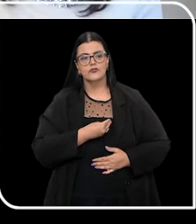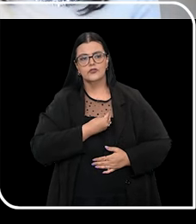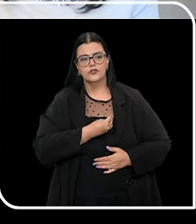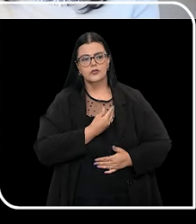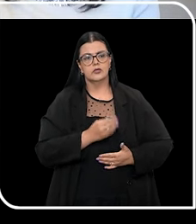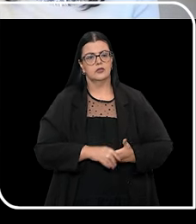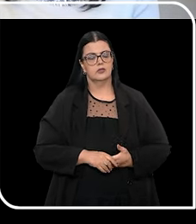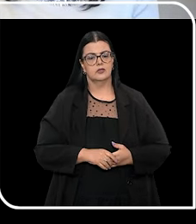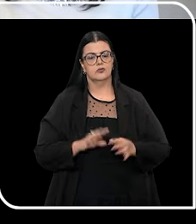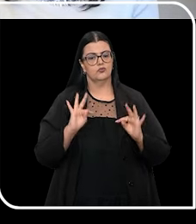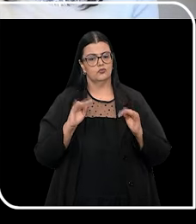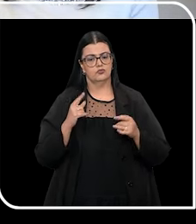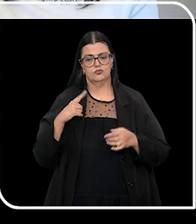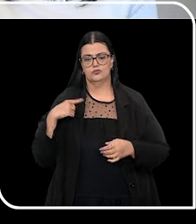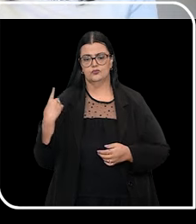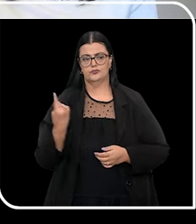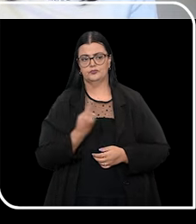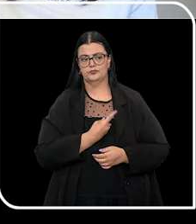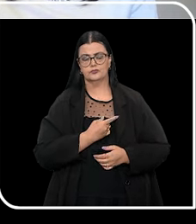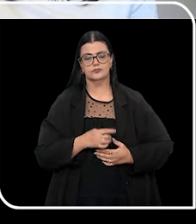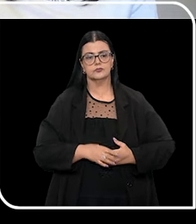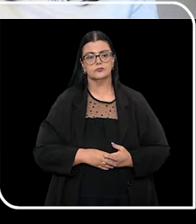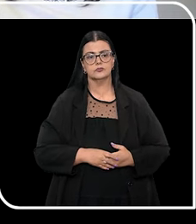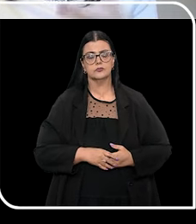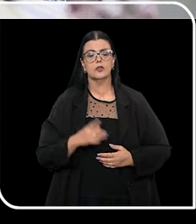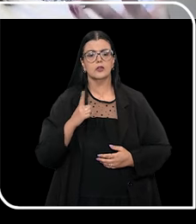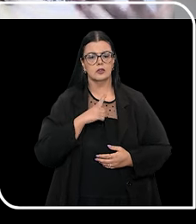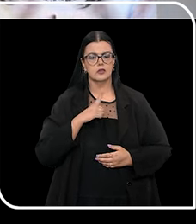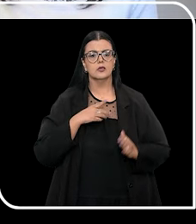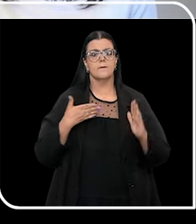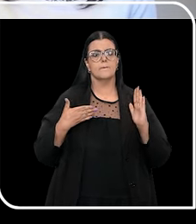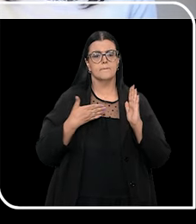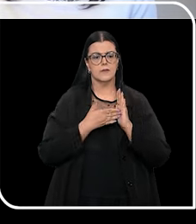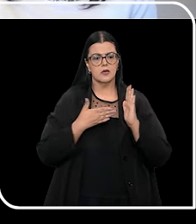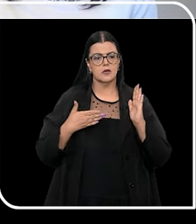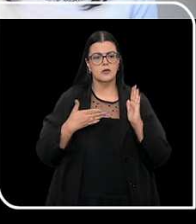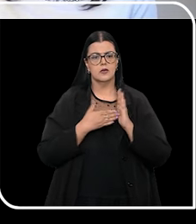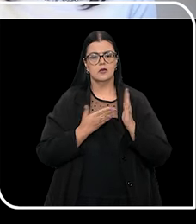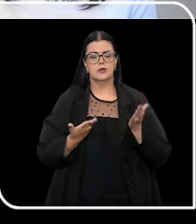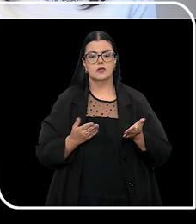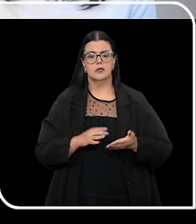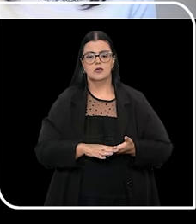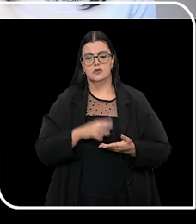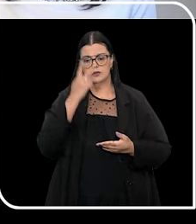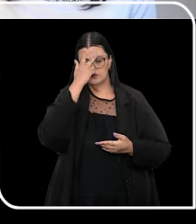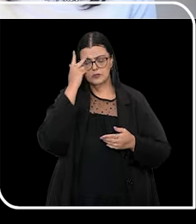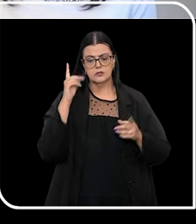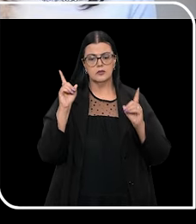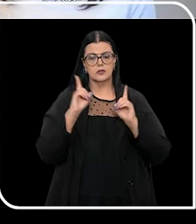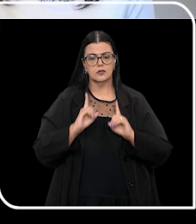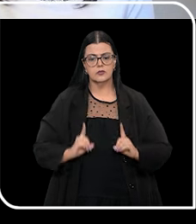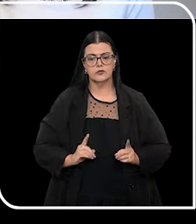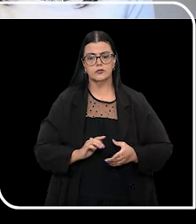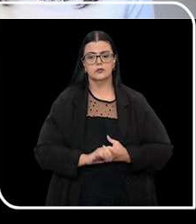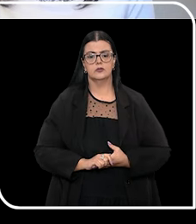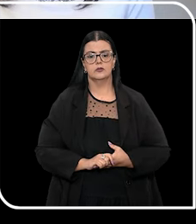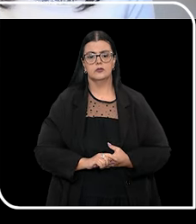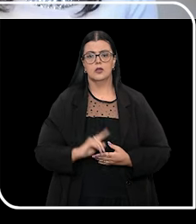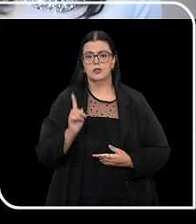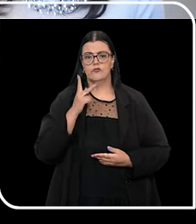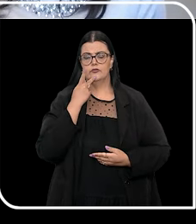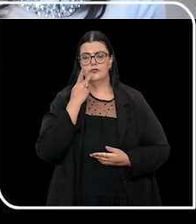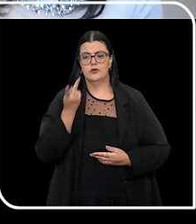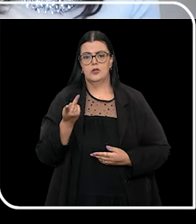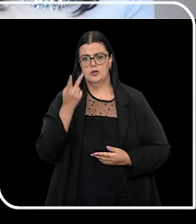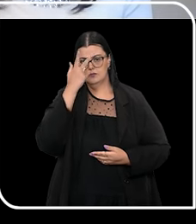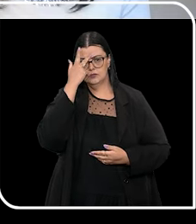vivendo como todos nós então existem muitas barreiras assim a gente infantilizar a pessoa com deficiência a gente não